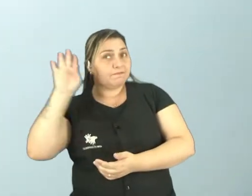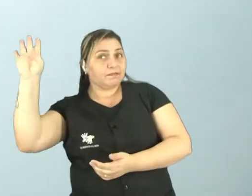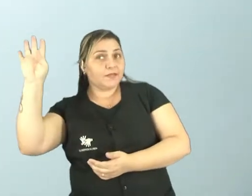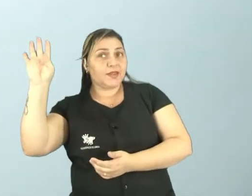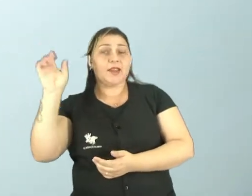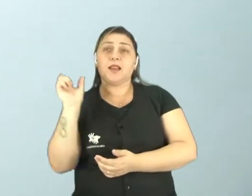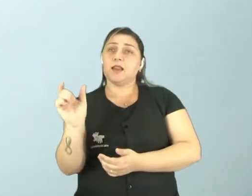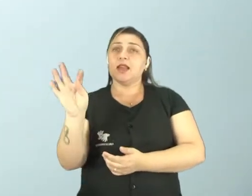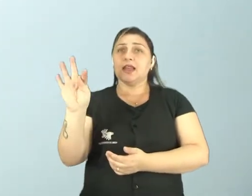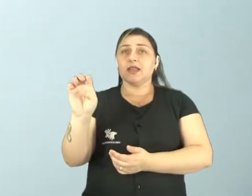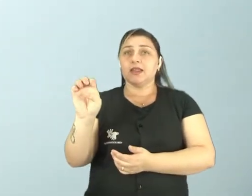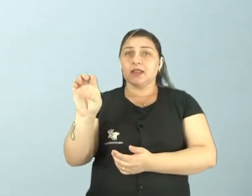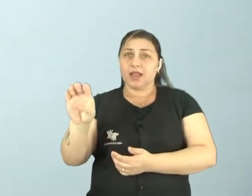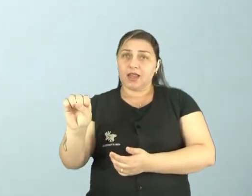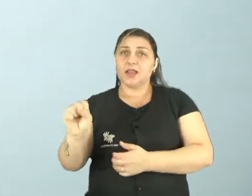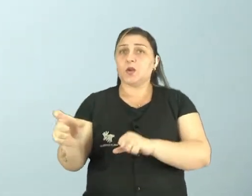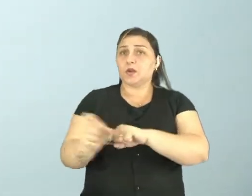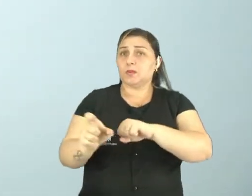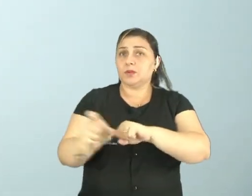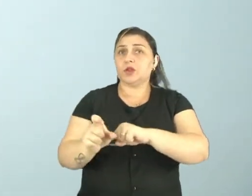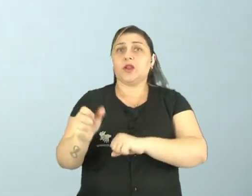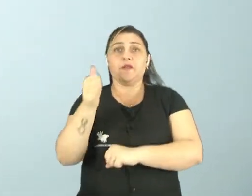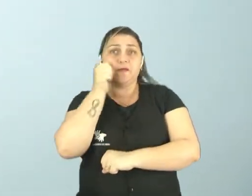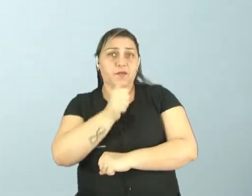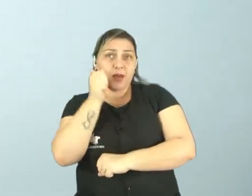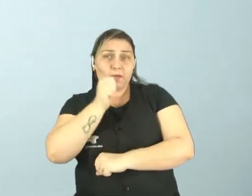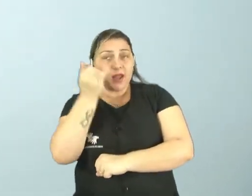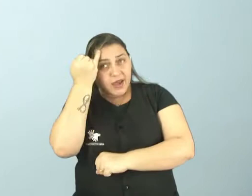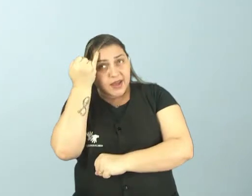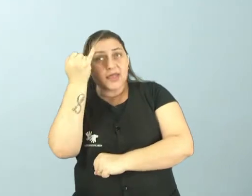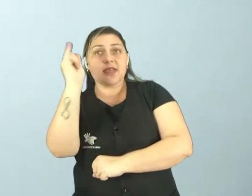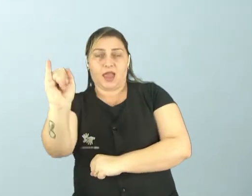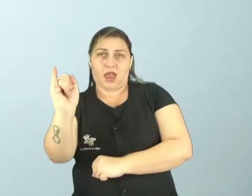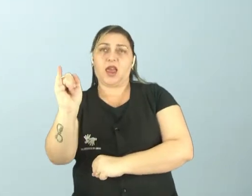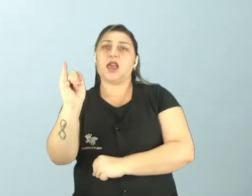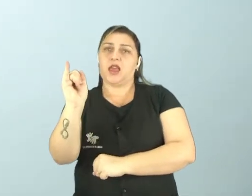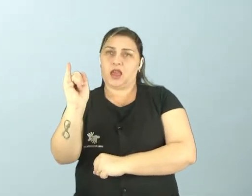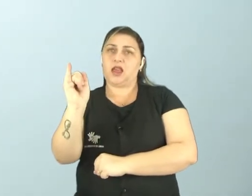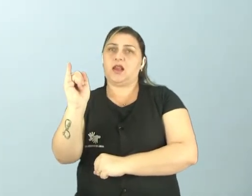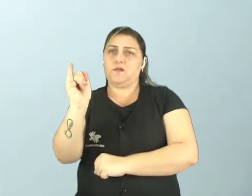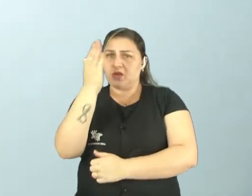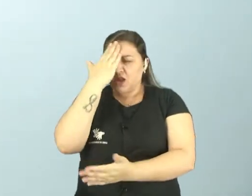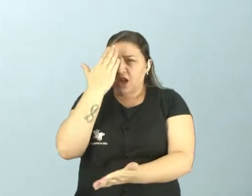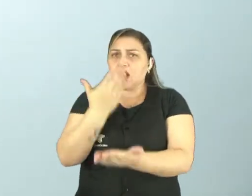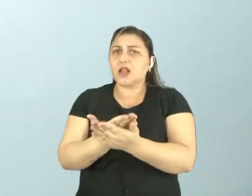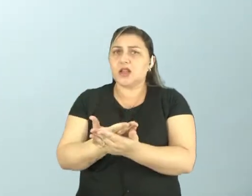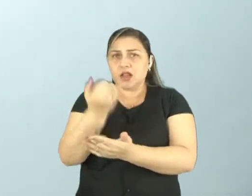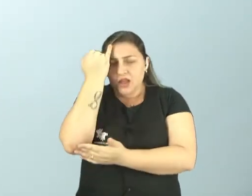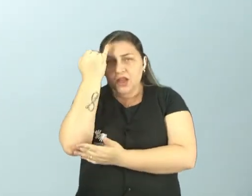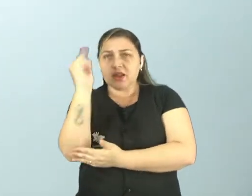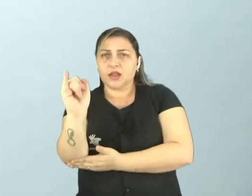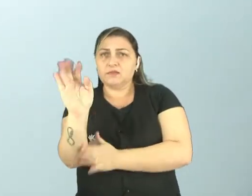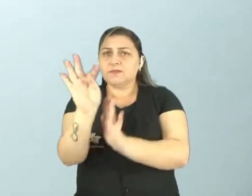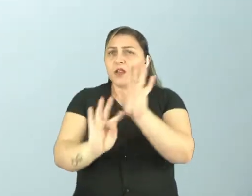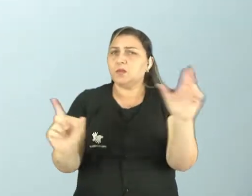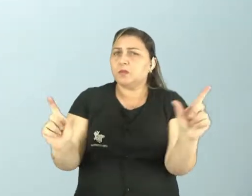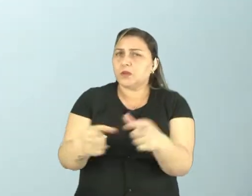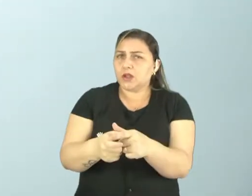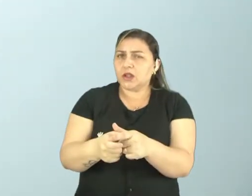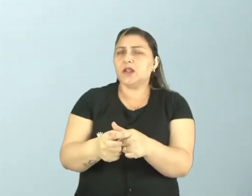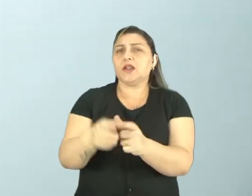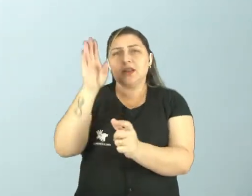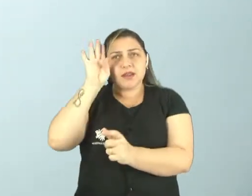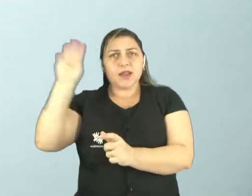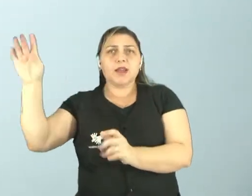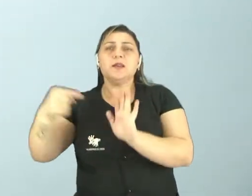palavra feminina, um substantivo feminino. Realmente dá essa ideia aí, né? Você defende uma ideia. Se o texto for curtinho, a tese